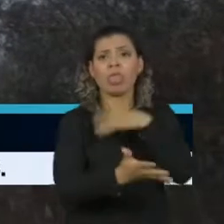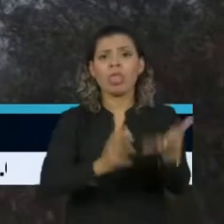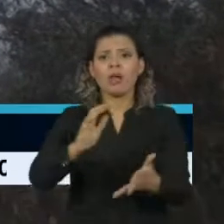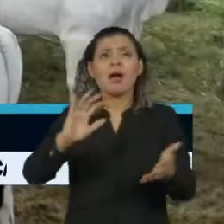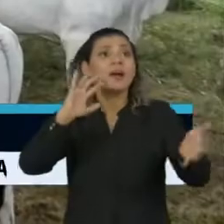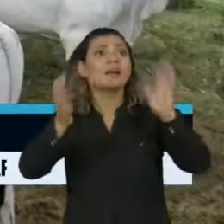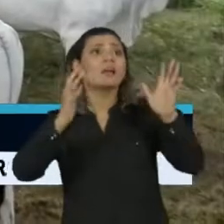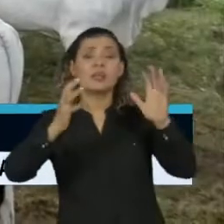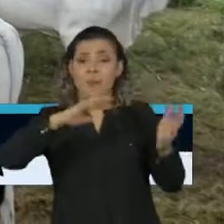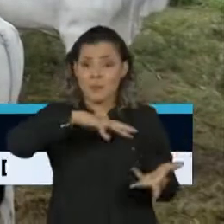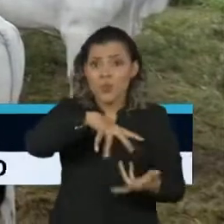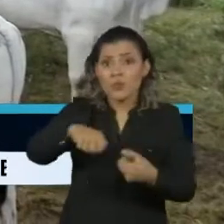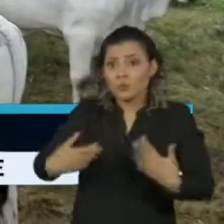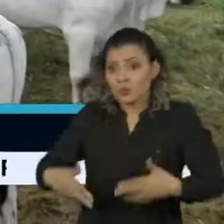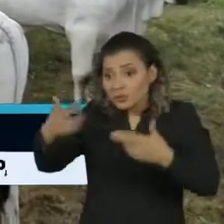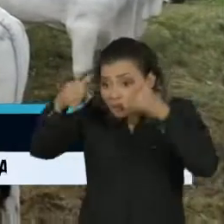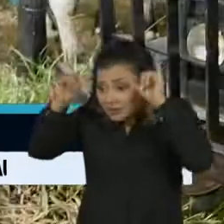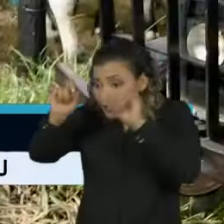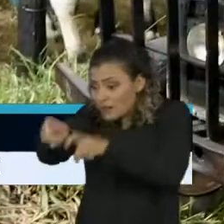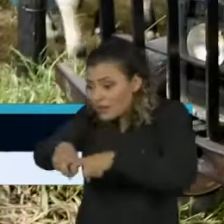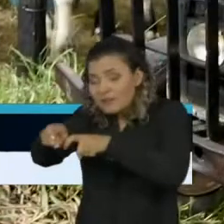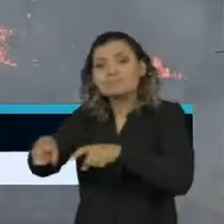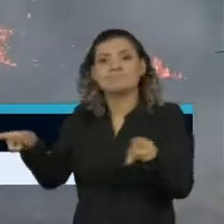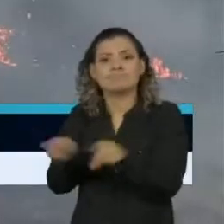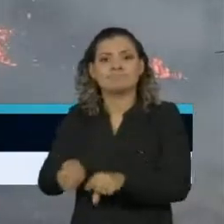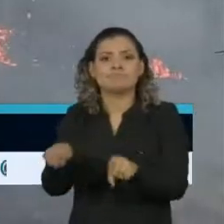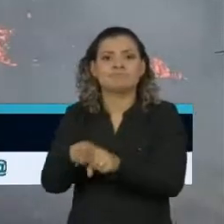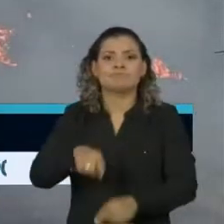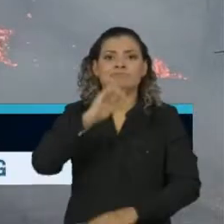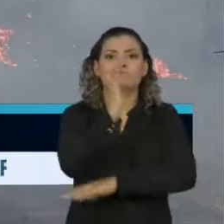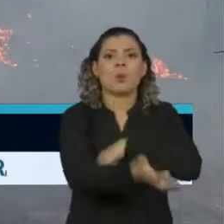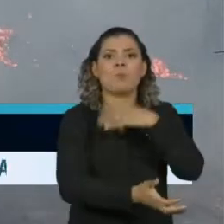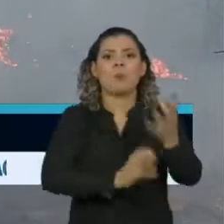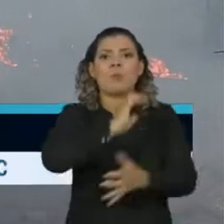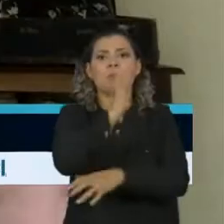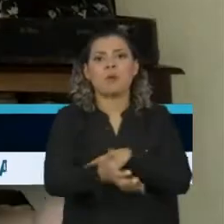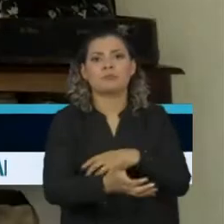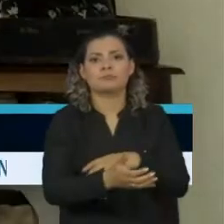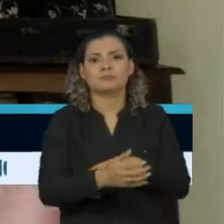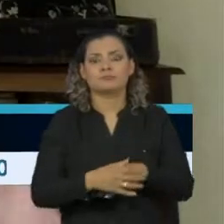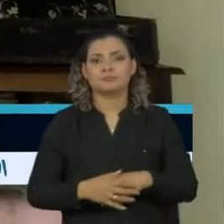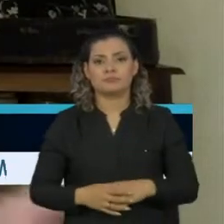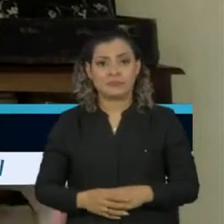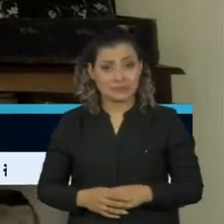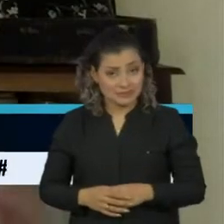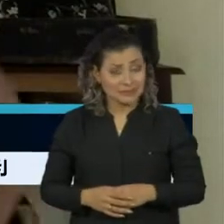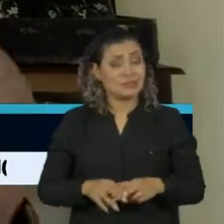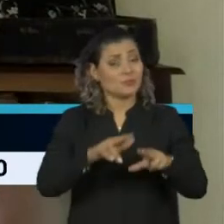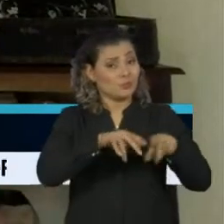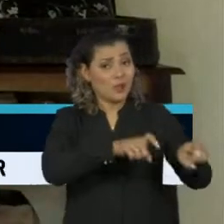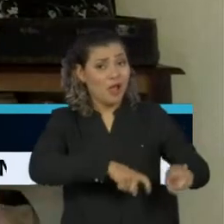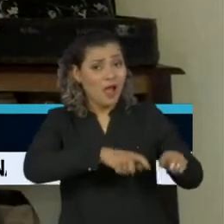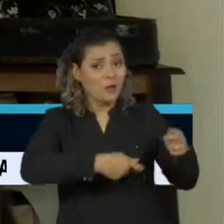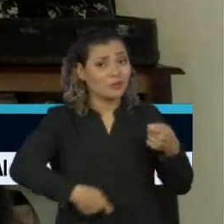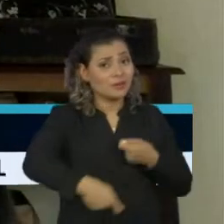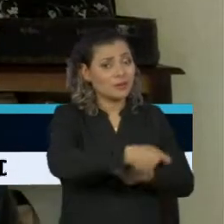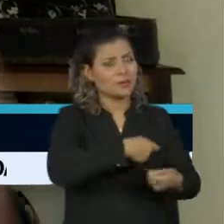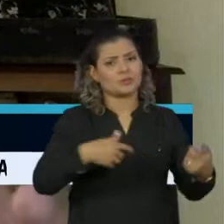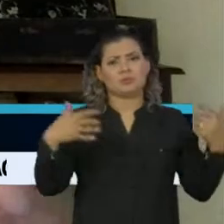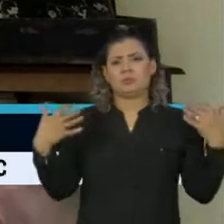climática global e a criação de gado também colaboram para a destruição da natureza. Junto com esse agronegócio, nós